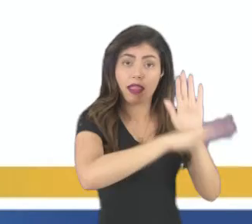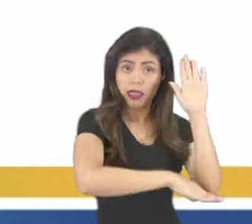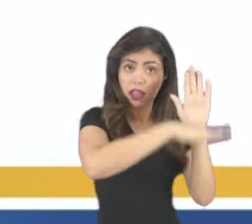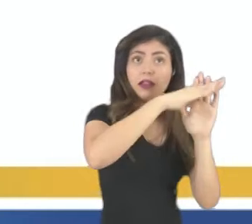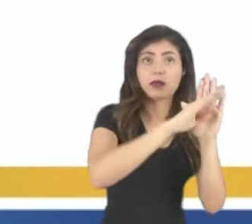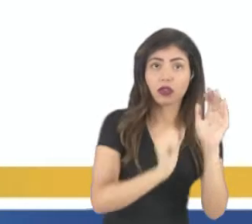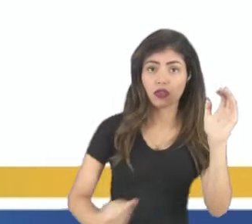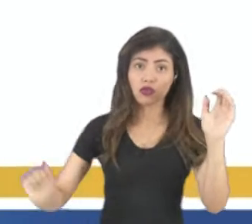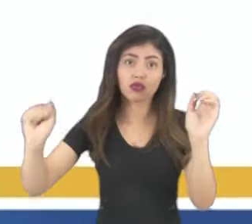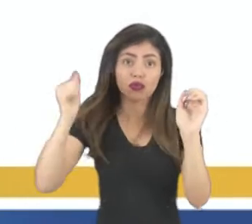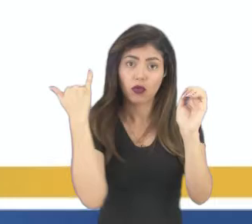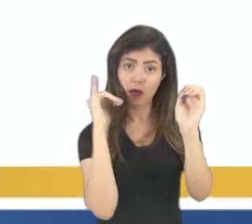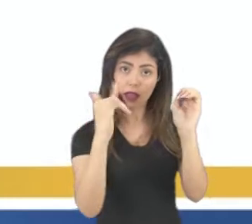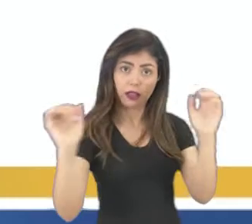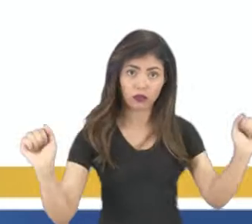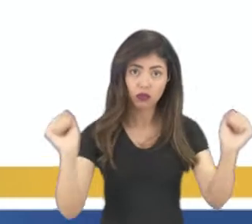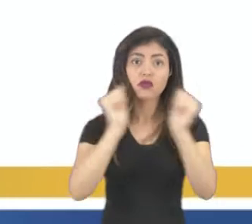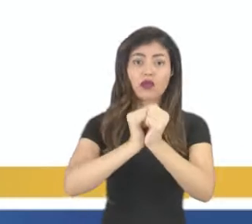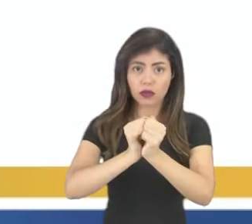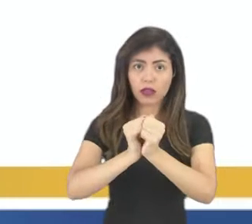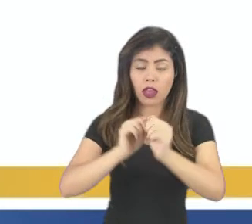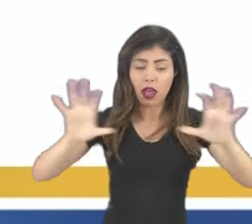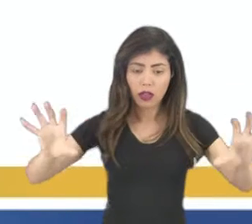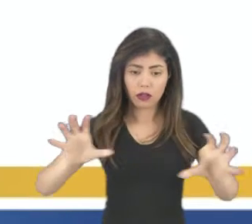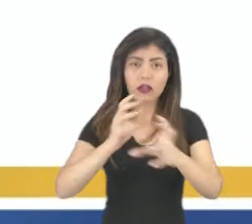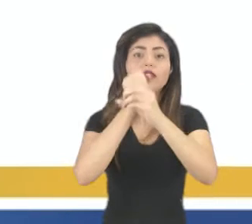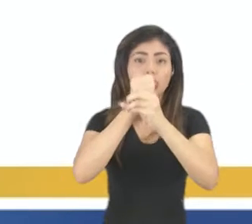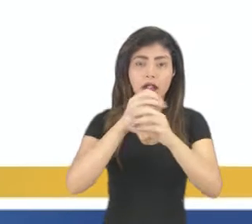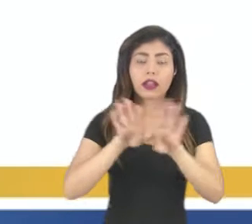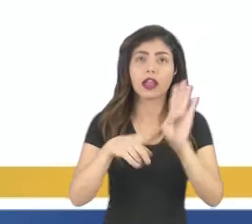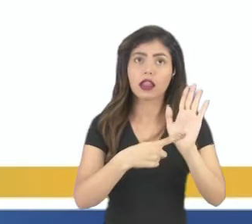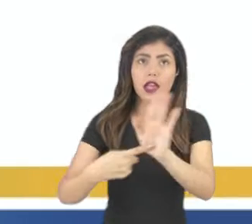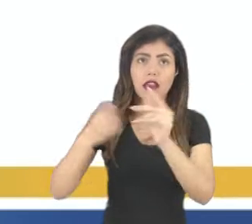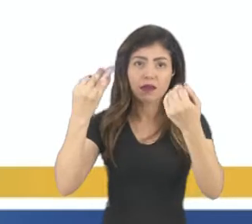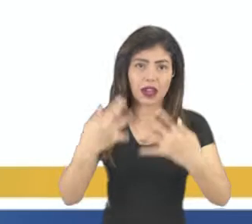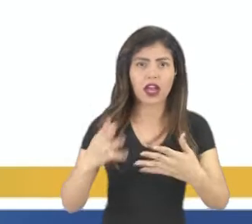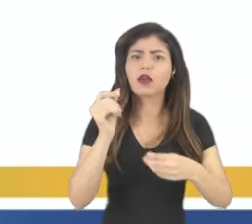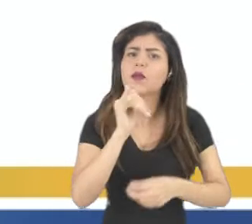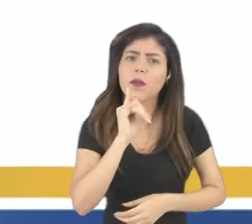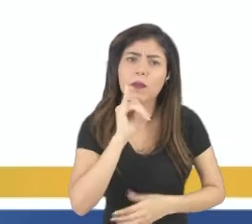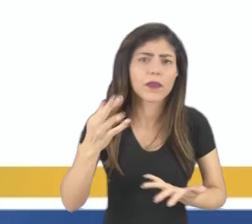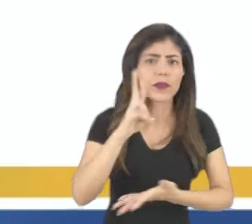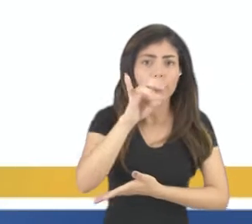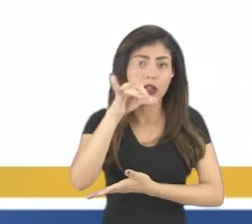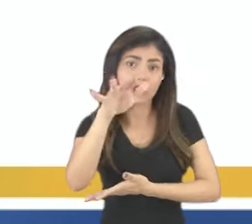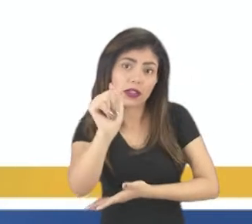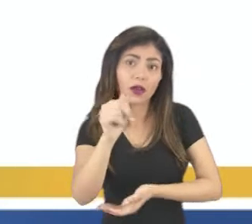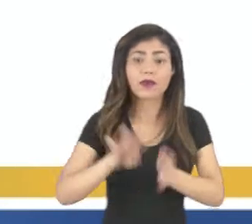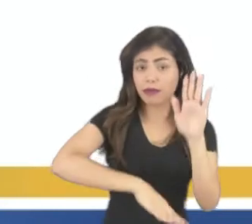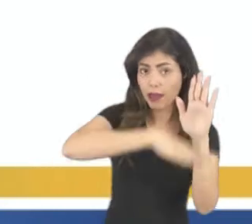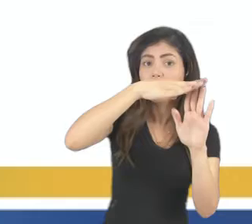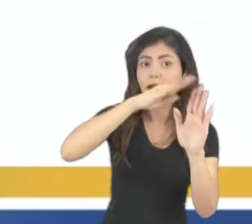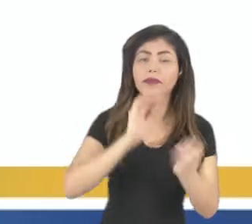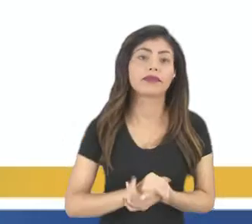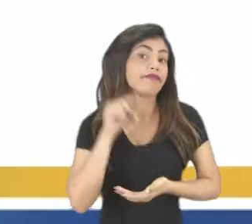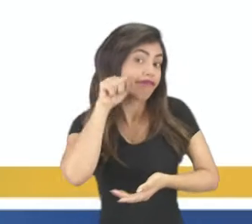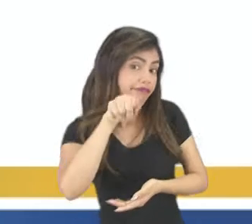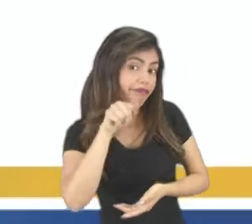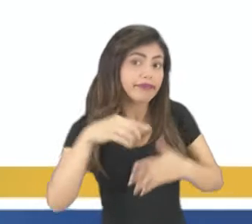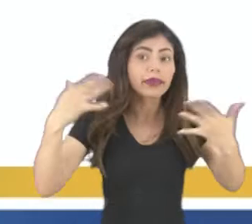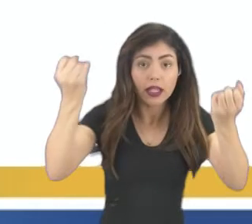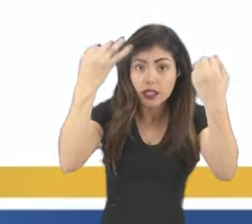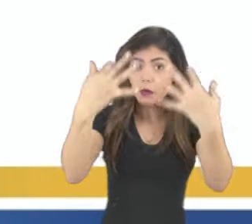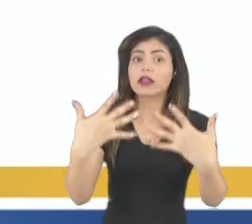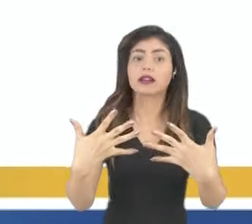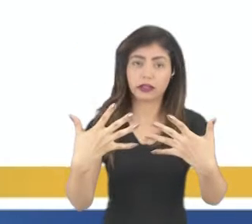termodinâmica EA eletrodinâmica entre essa Fronteira leitinho fenômenos que não era explicado como por exemplo a radiação térmica e é justamente